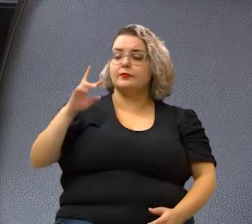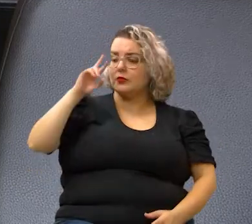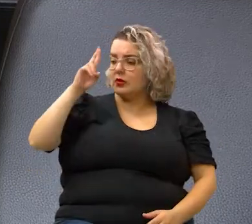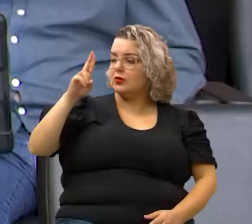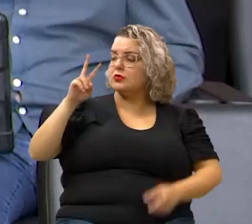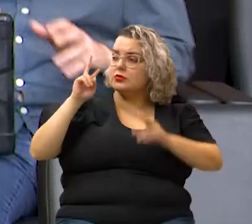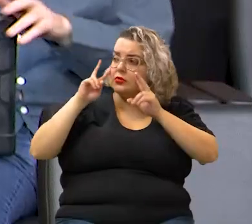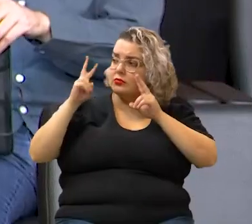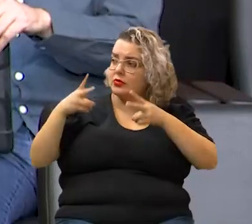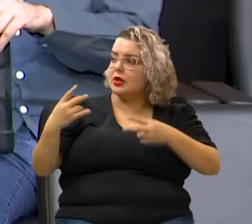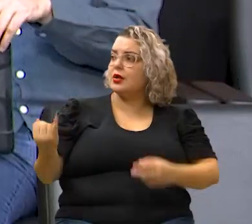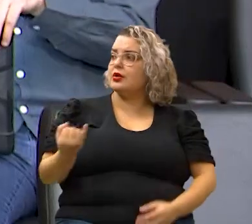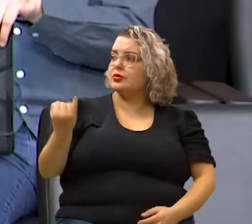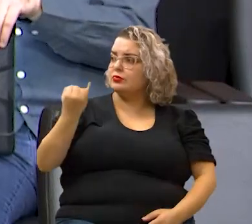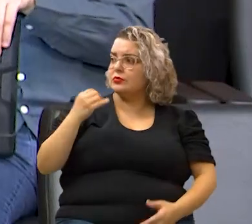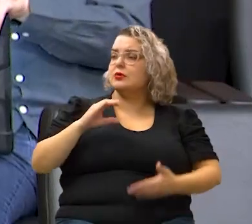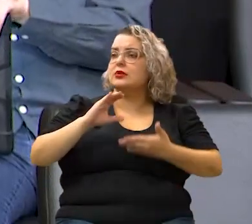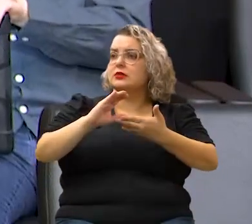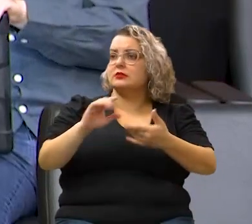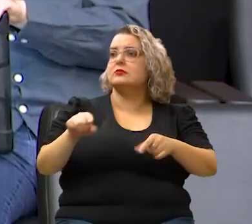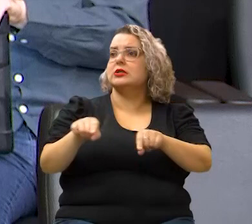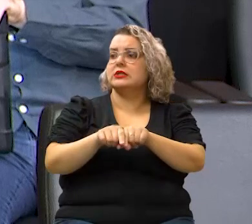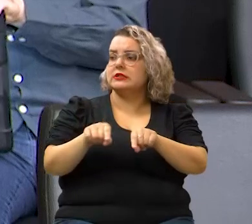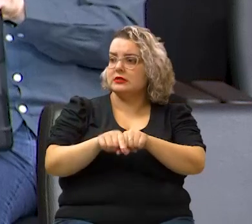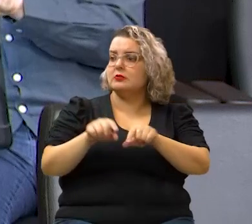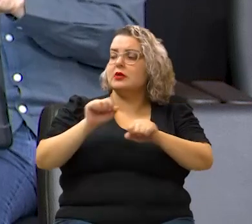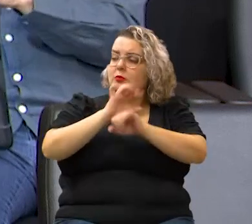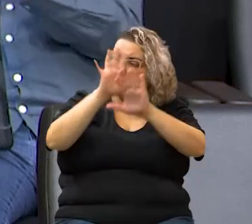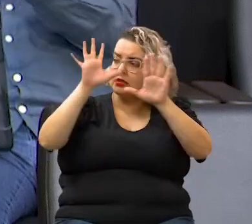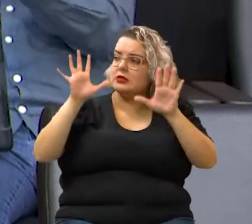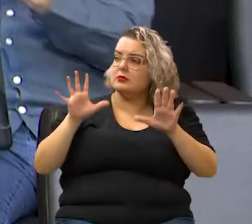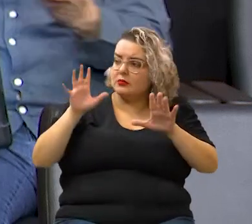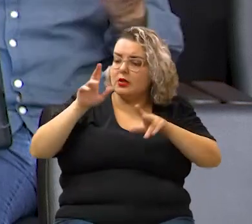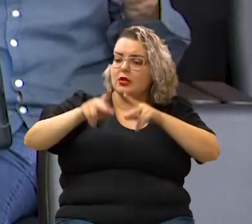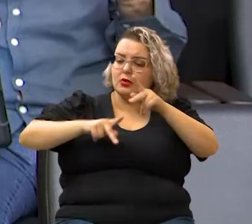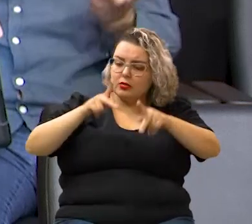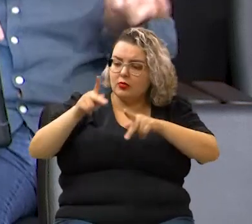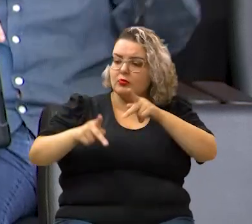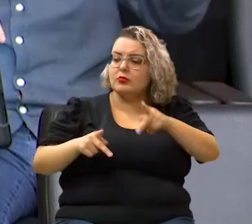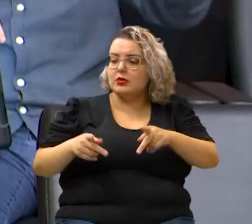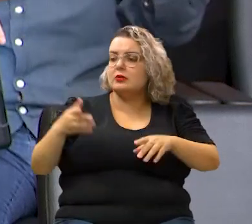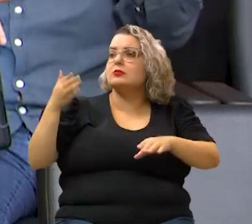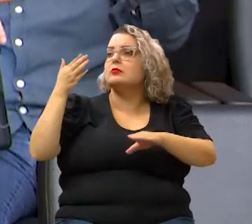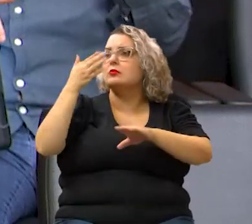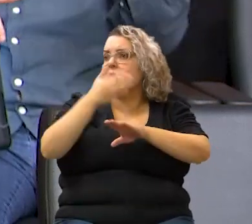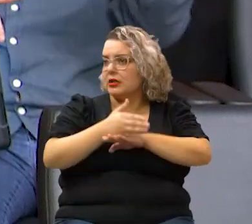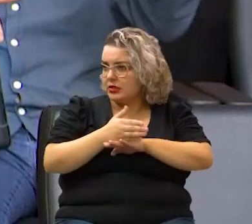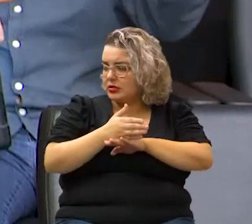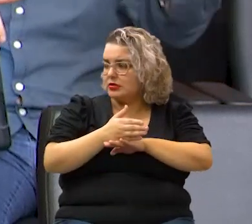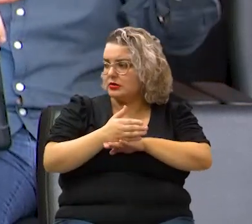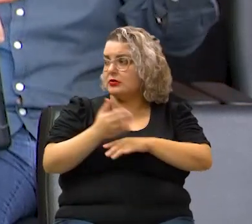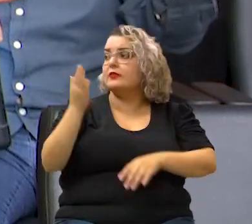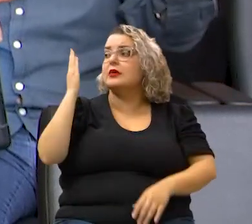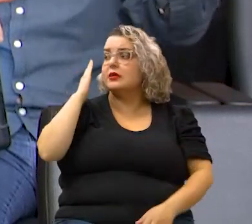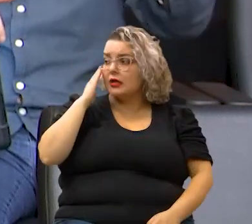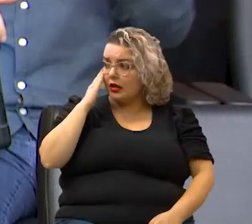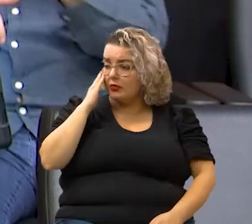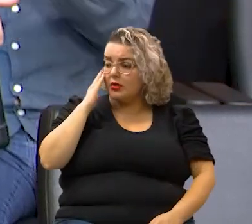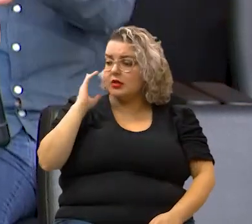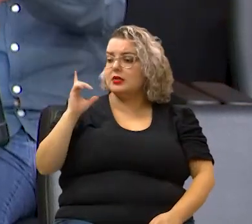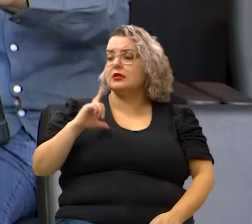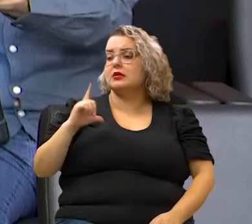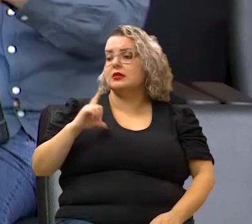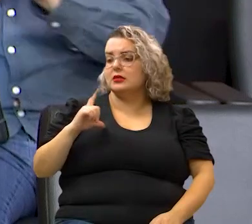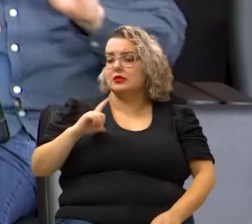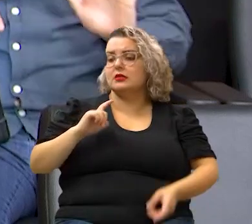que está ocorrendo. Então o senhor enxerga a importância dos conselhos, mas que é mais transparência para que a população participe e